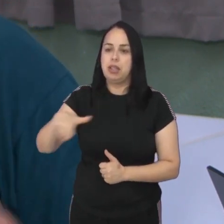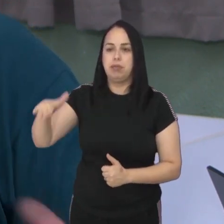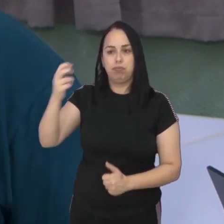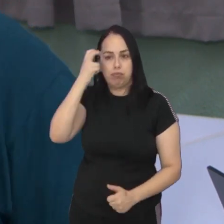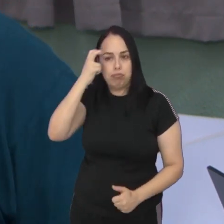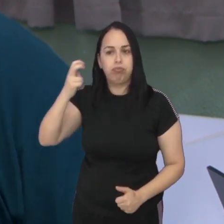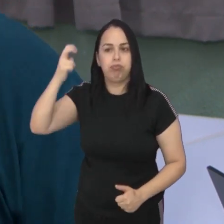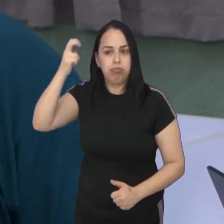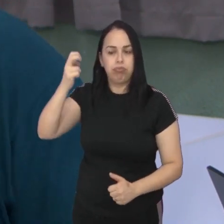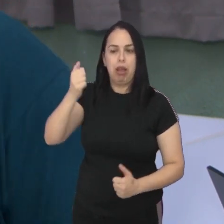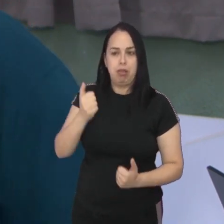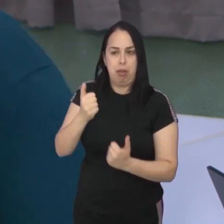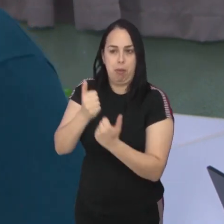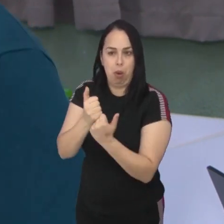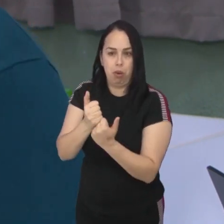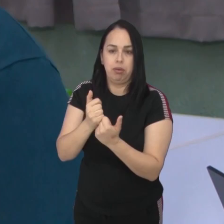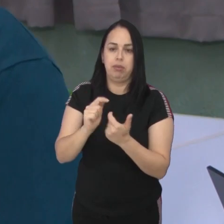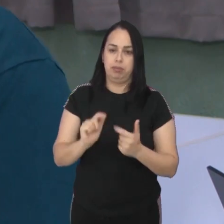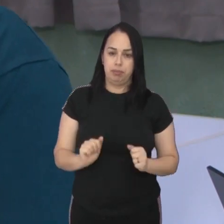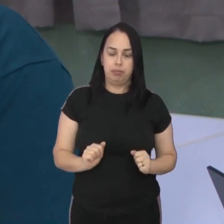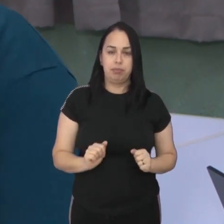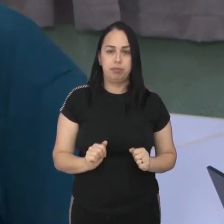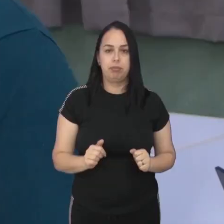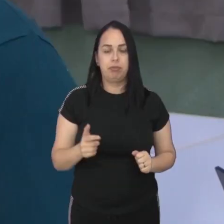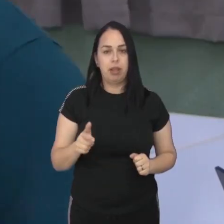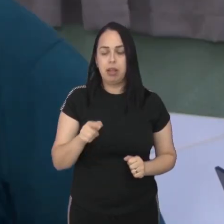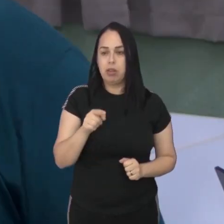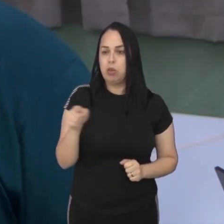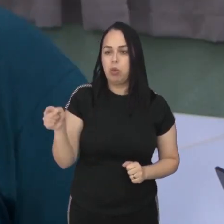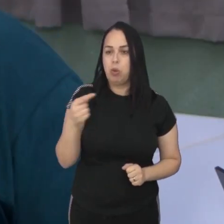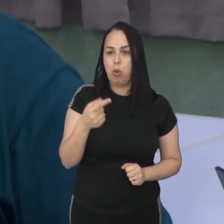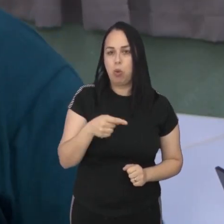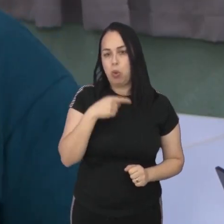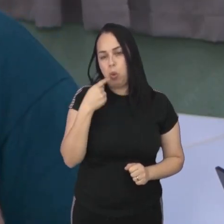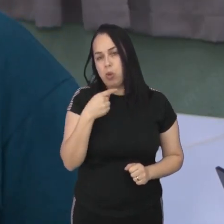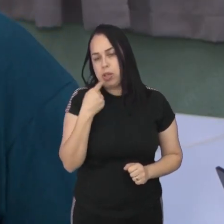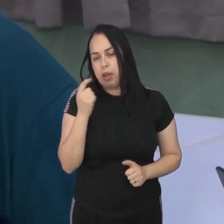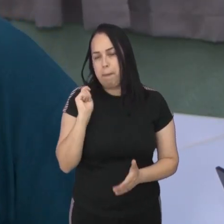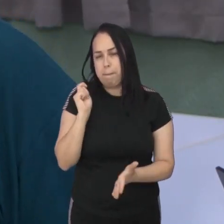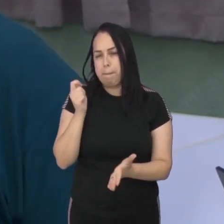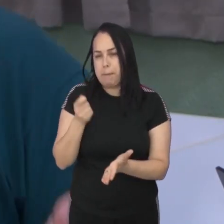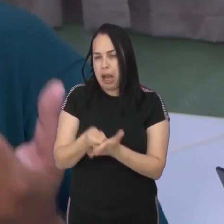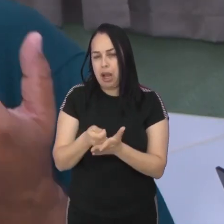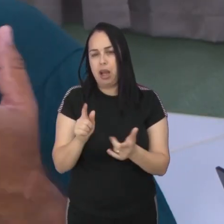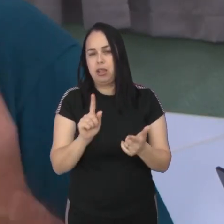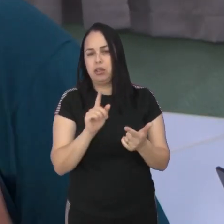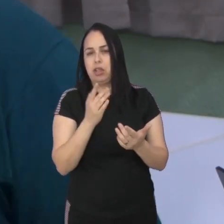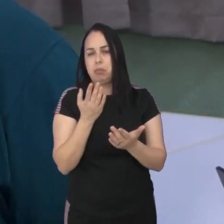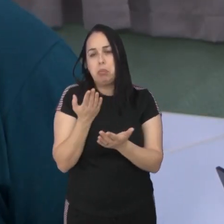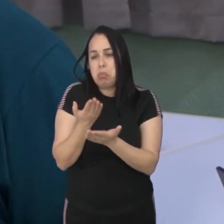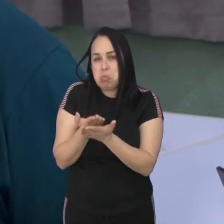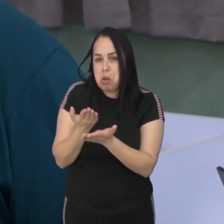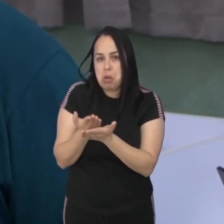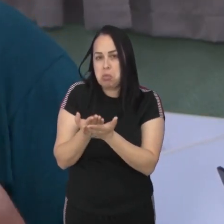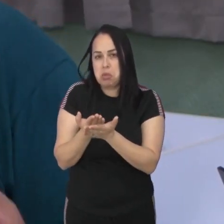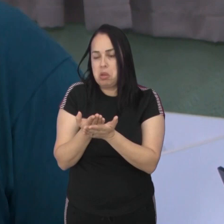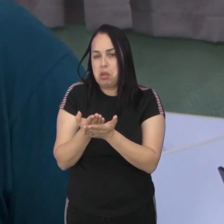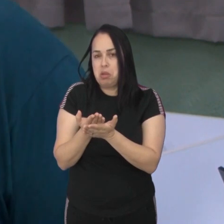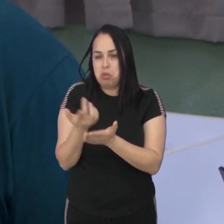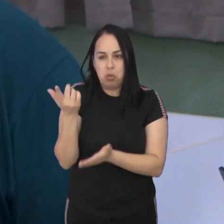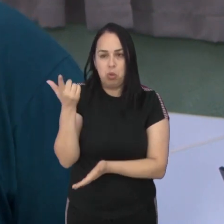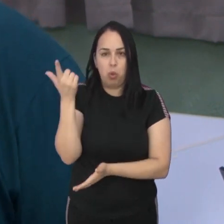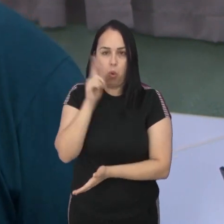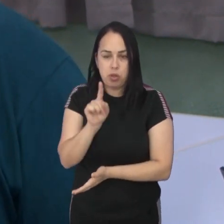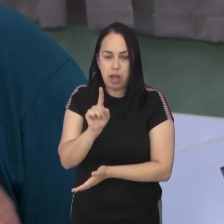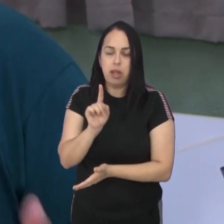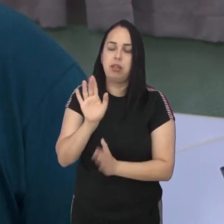do Vale e de todo o país, enfim, trabalhar com as crianças. Uma vez que a criança não tenha condições de estudar conosco por